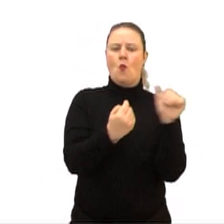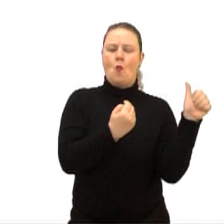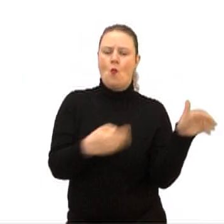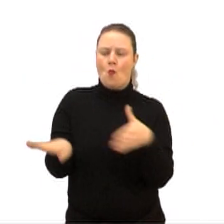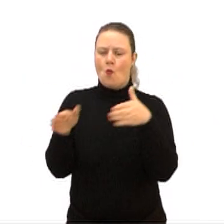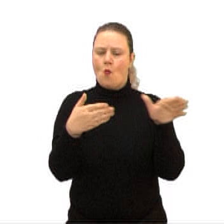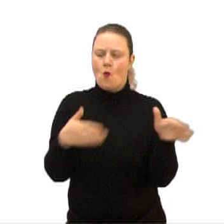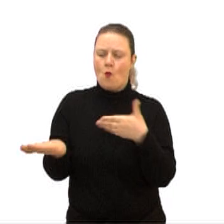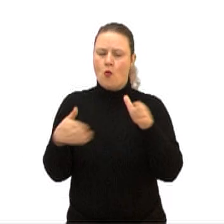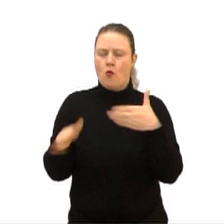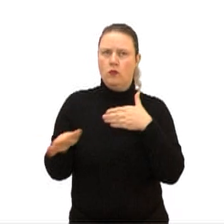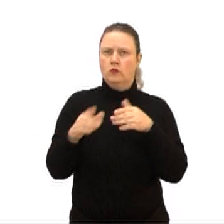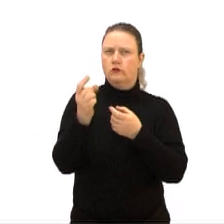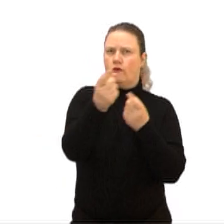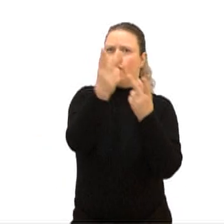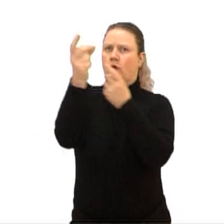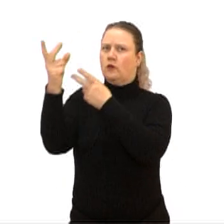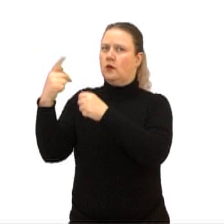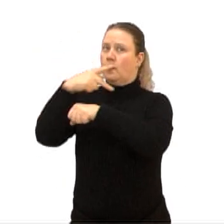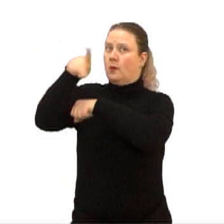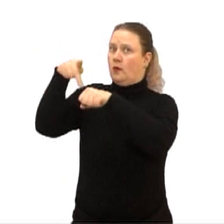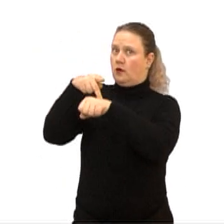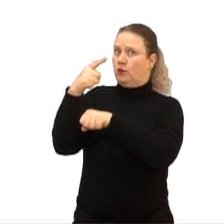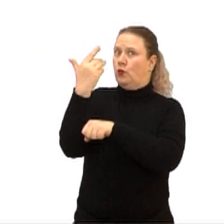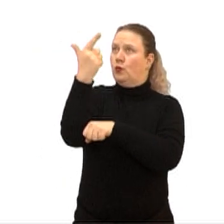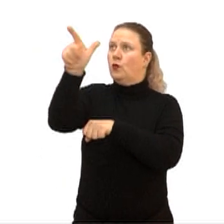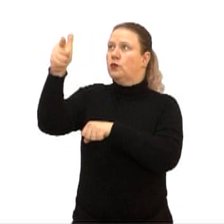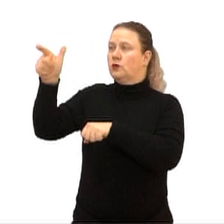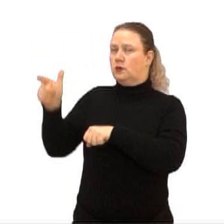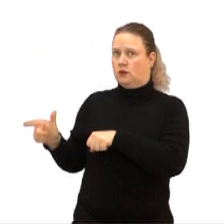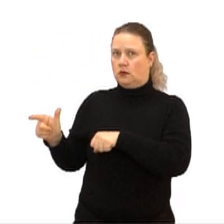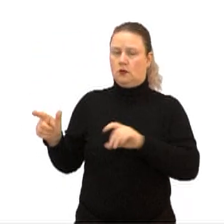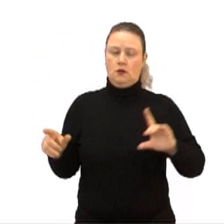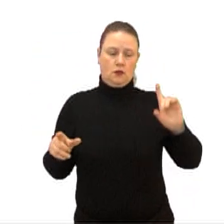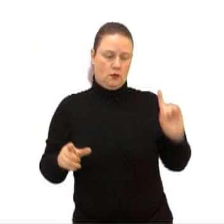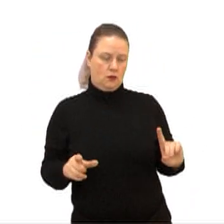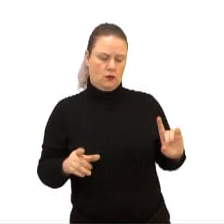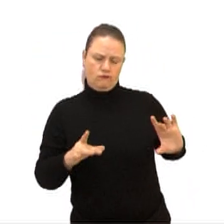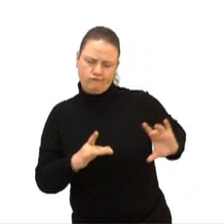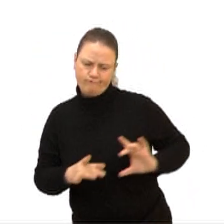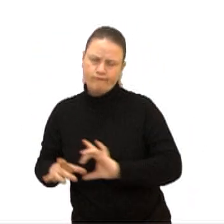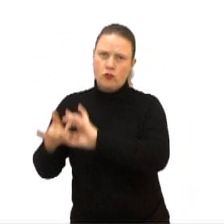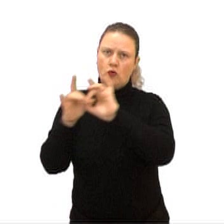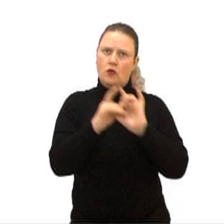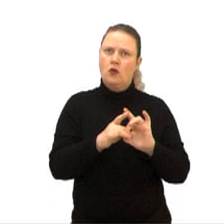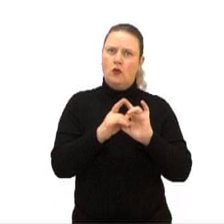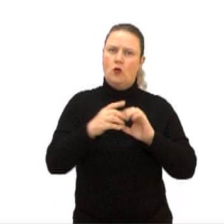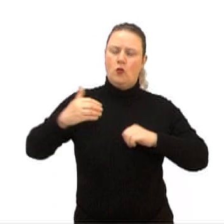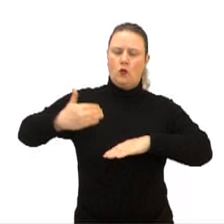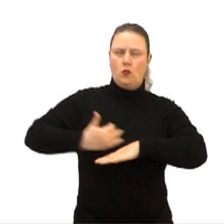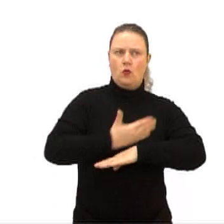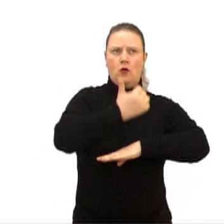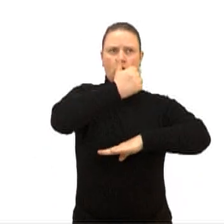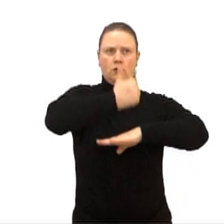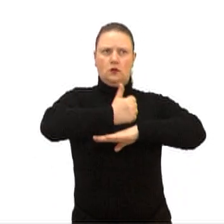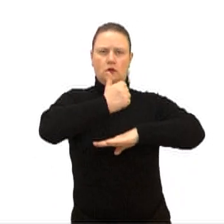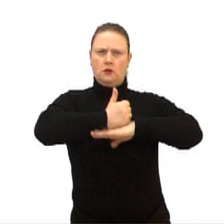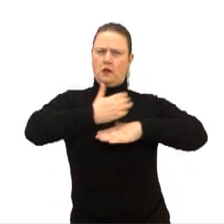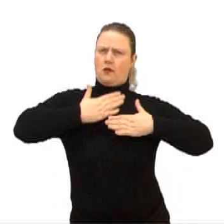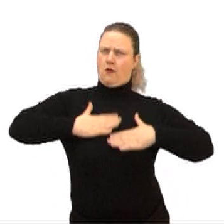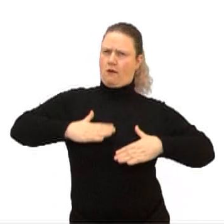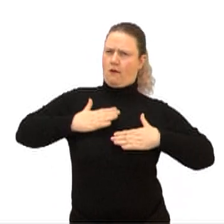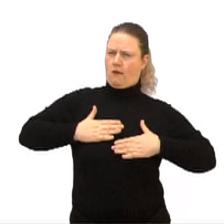voltada para o mercado externo? E letra D. Os laços coloniais são brandos. Então, dentro da colonização de exploração, bora lá